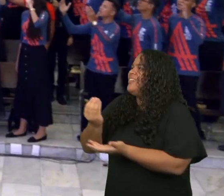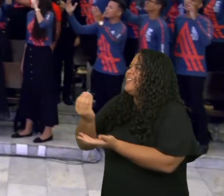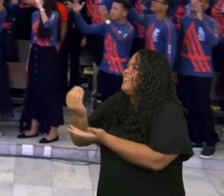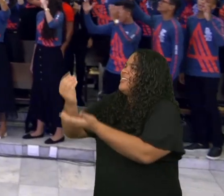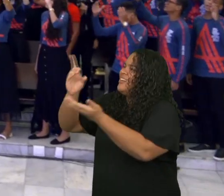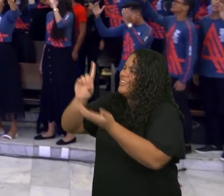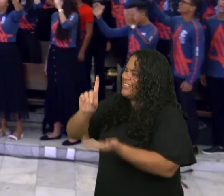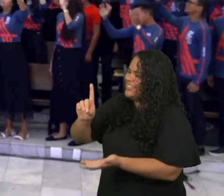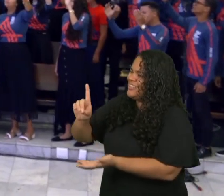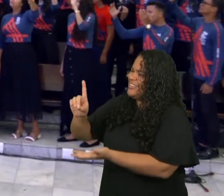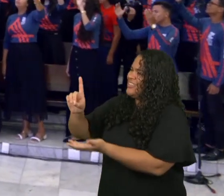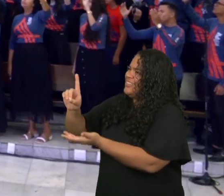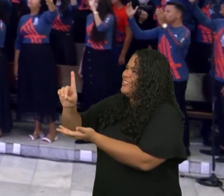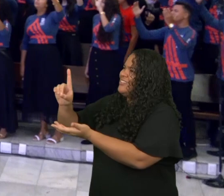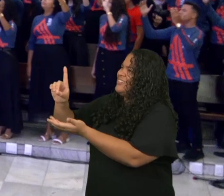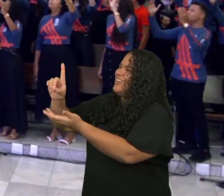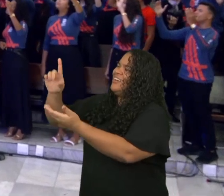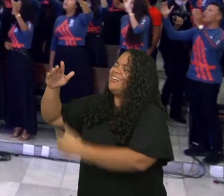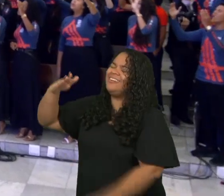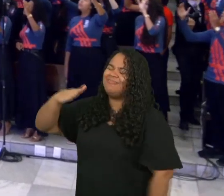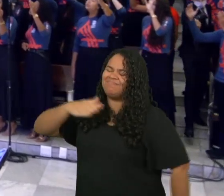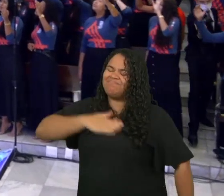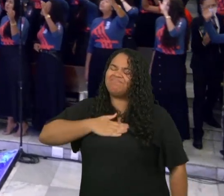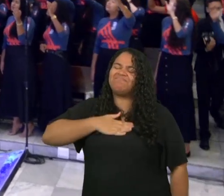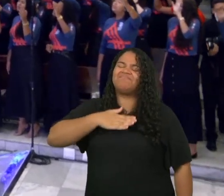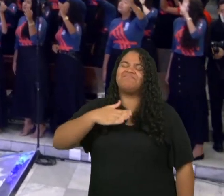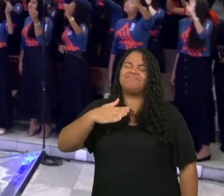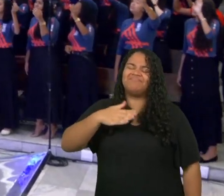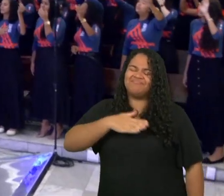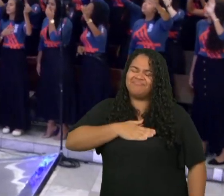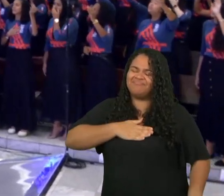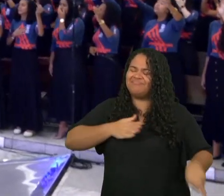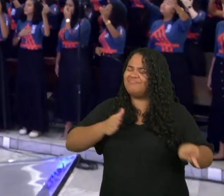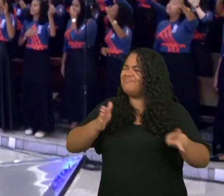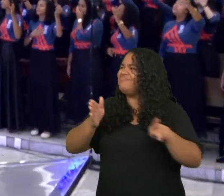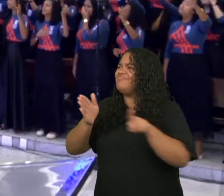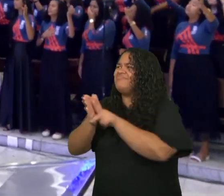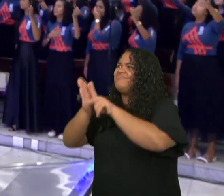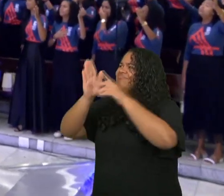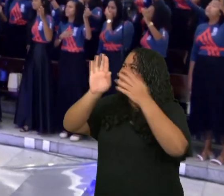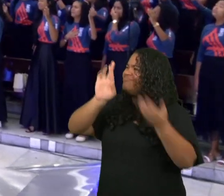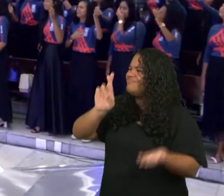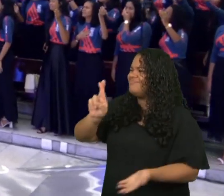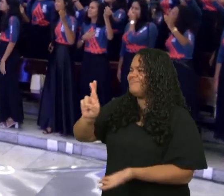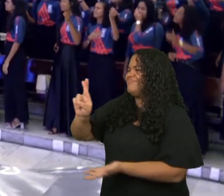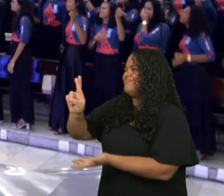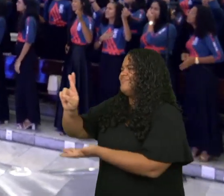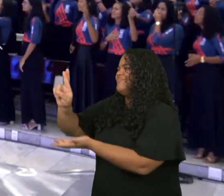yeah.